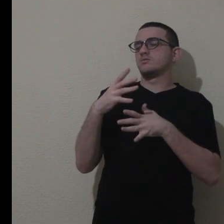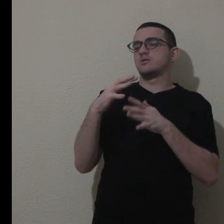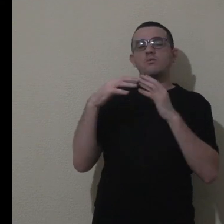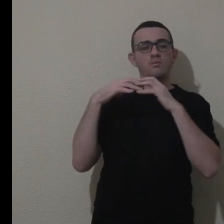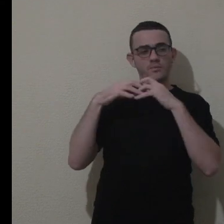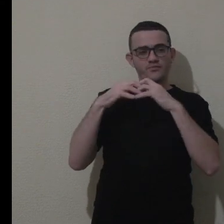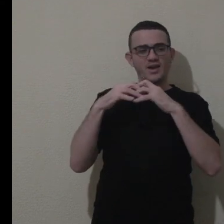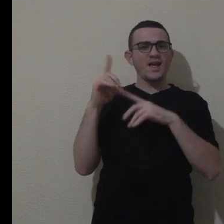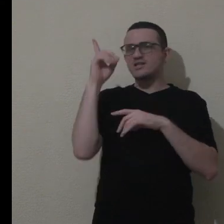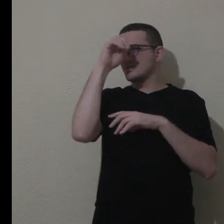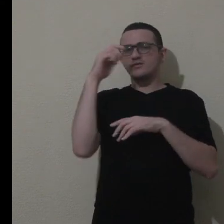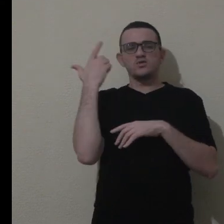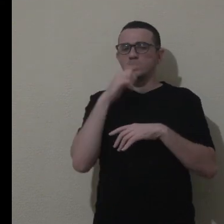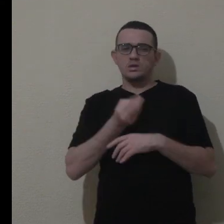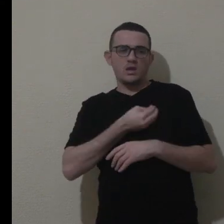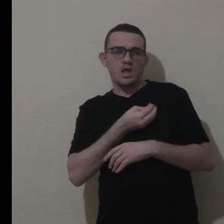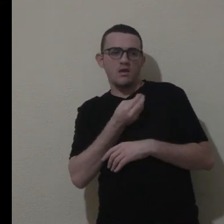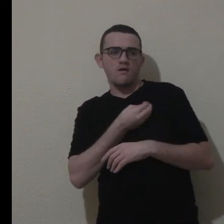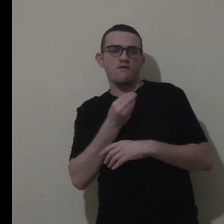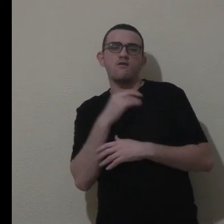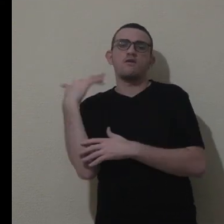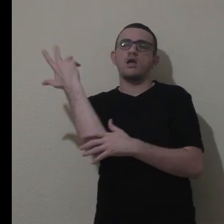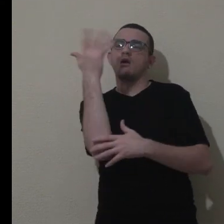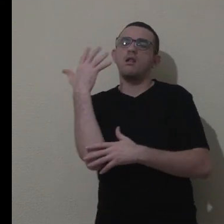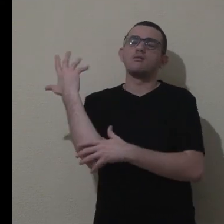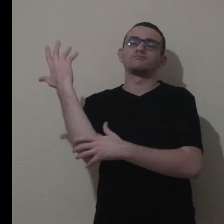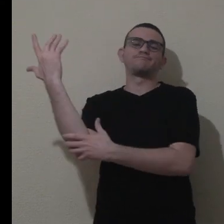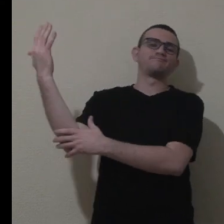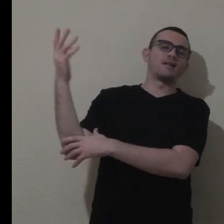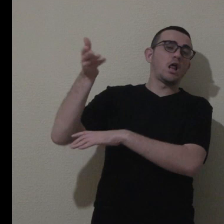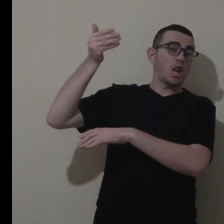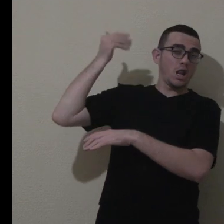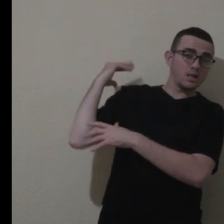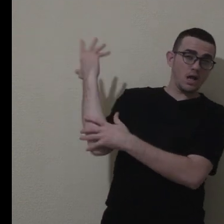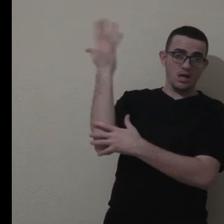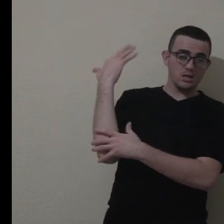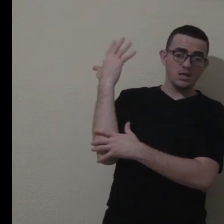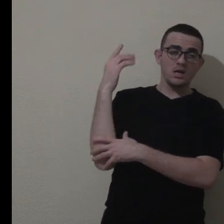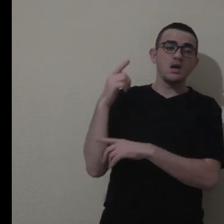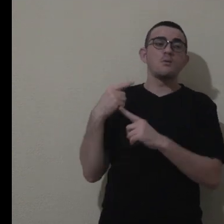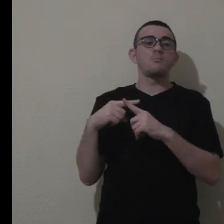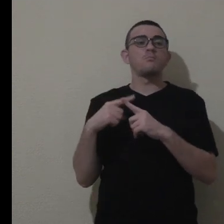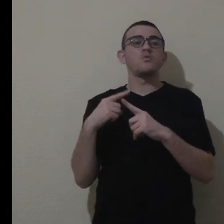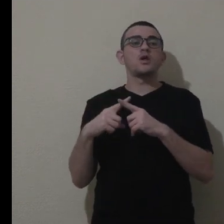gente dificilmente sobreviveria, né, às intempéries das savanas, né, a gente